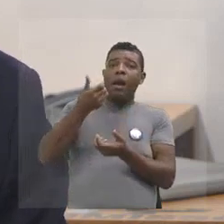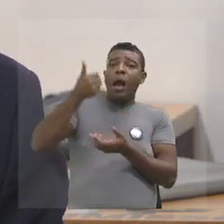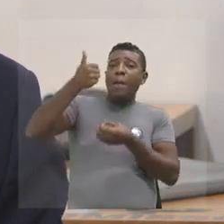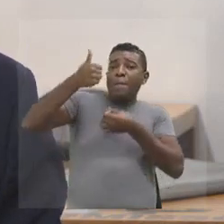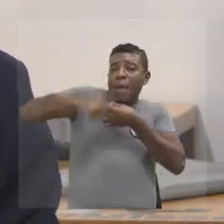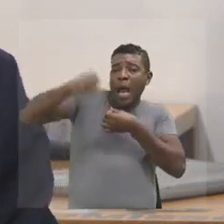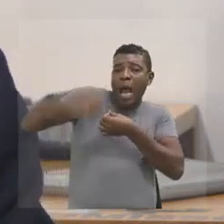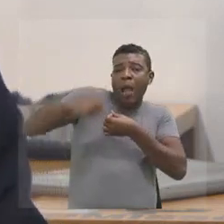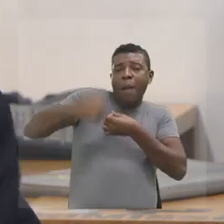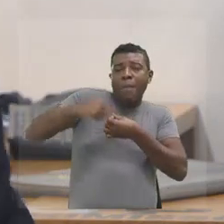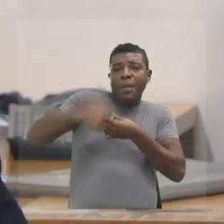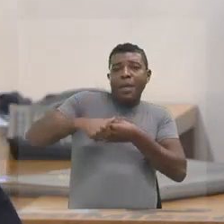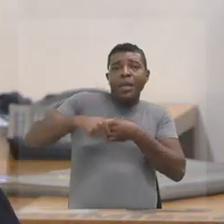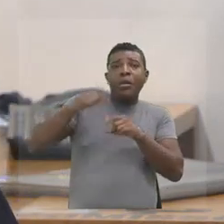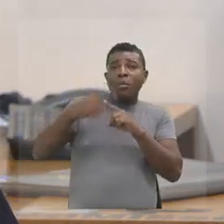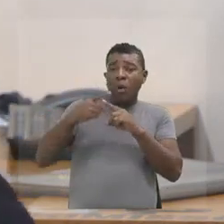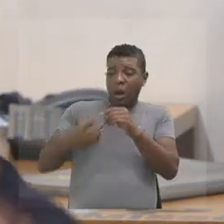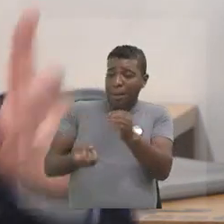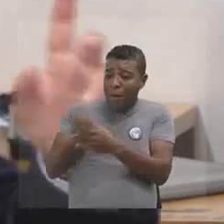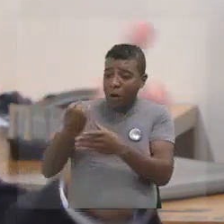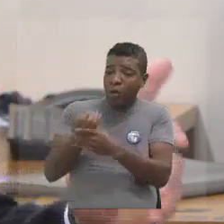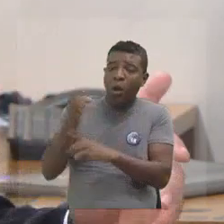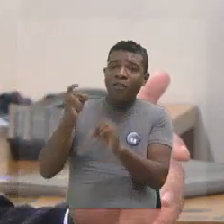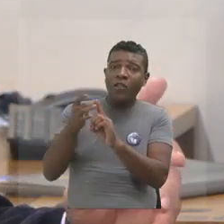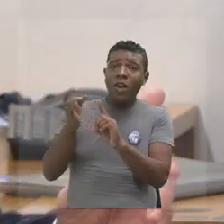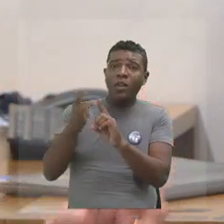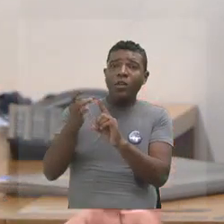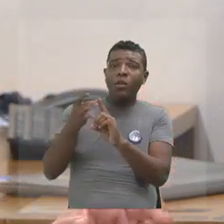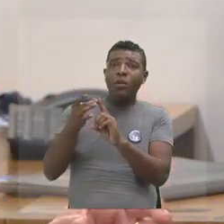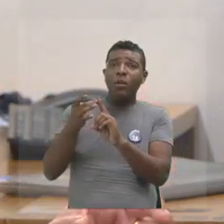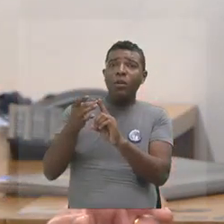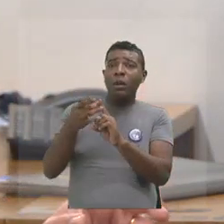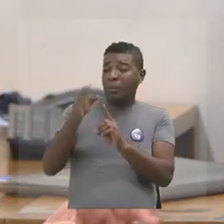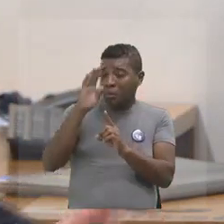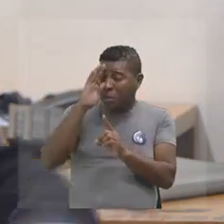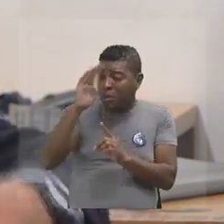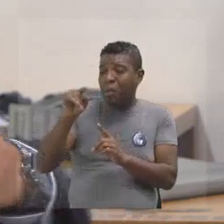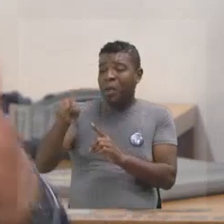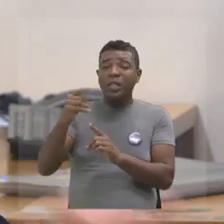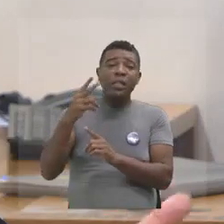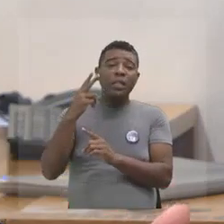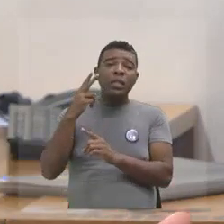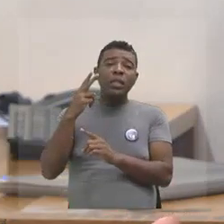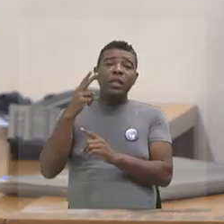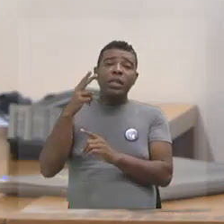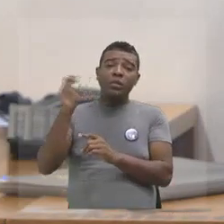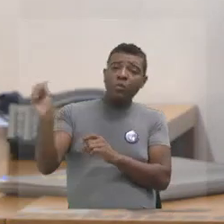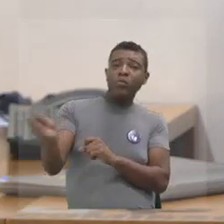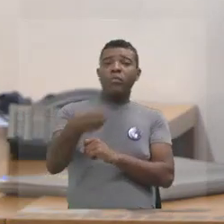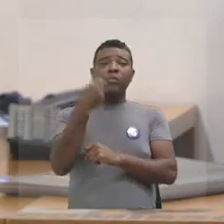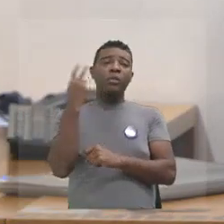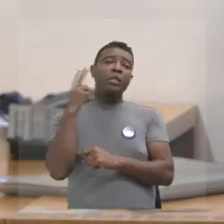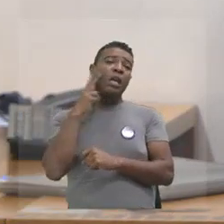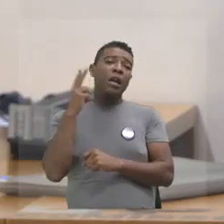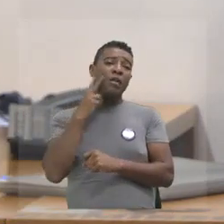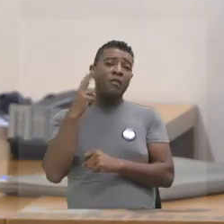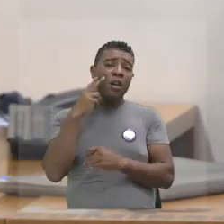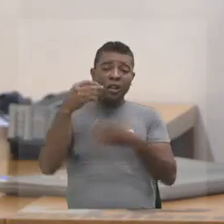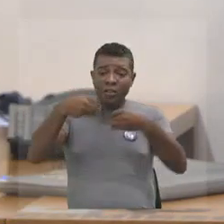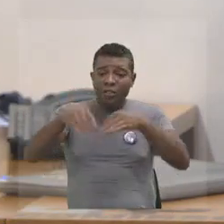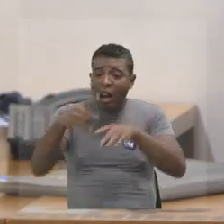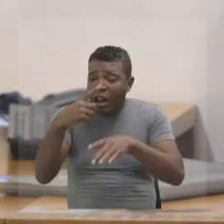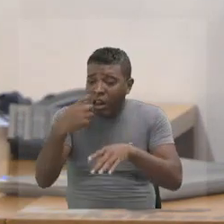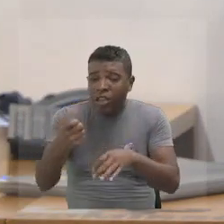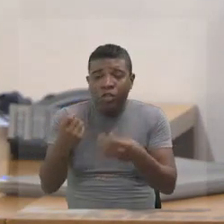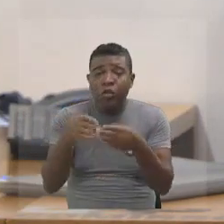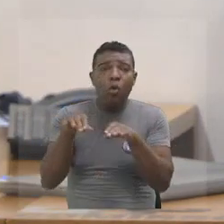embalagens de vidros né Sobretudo com relação a cervejas né E que hoje está indo para o lixo comum então eu